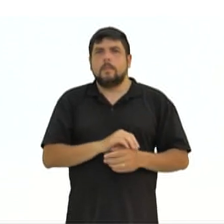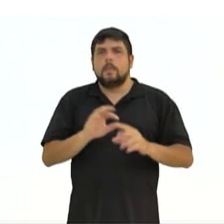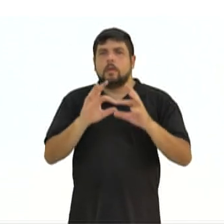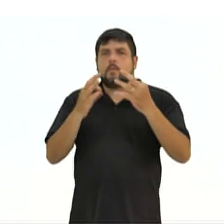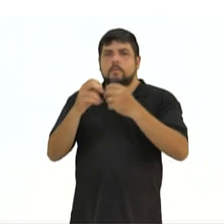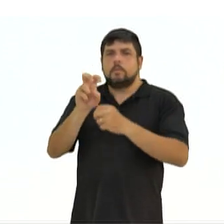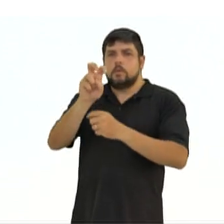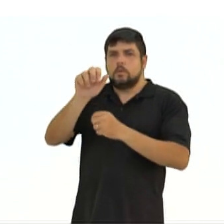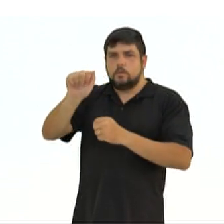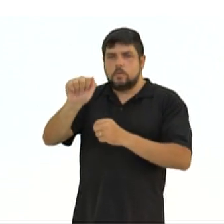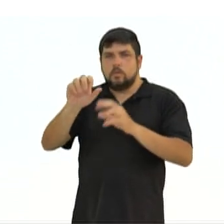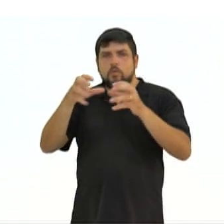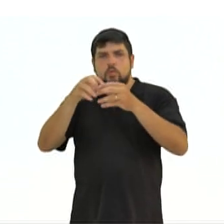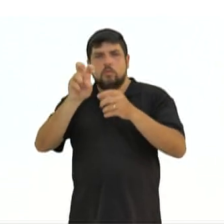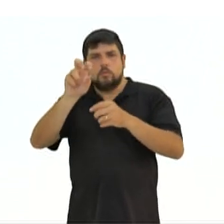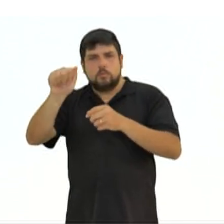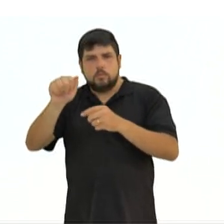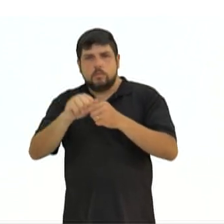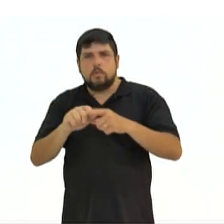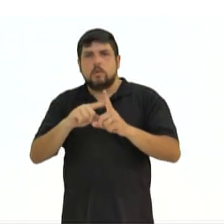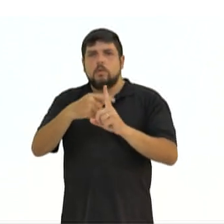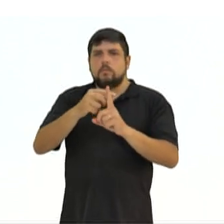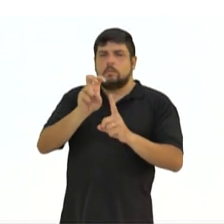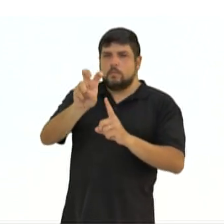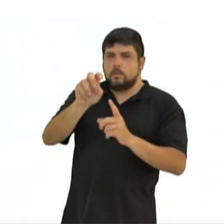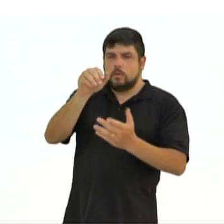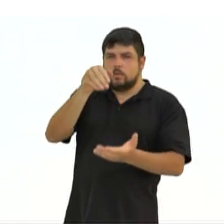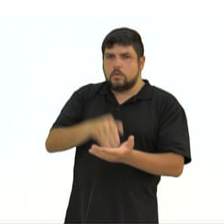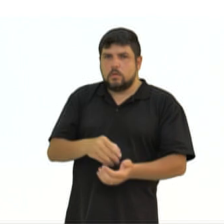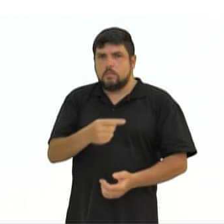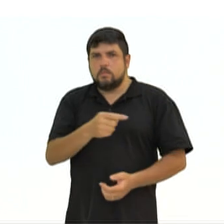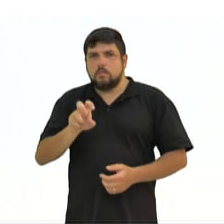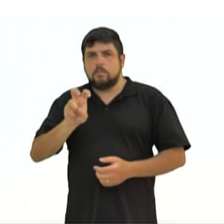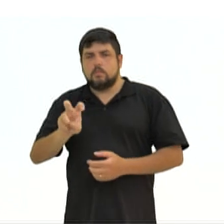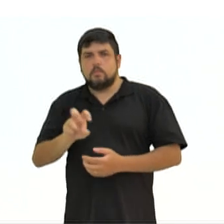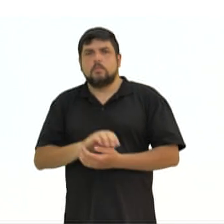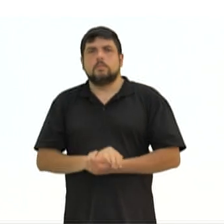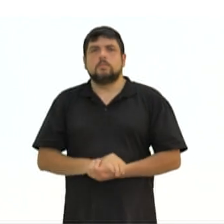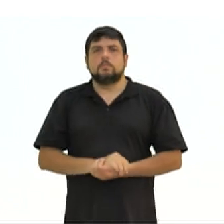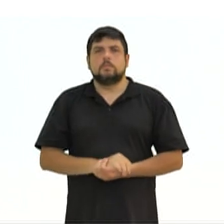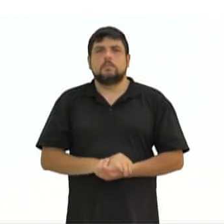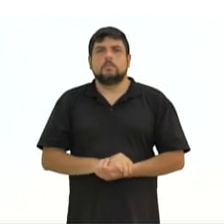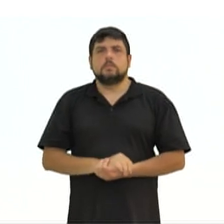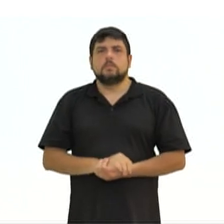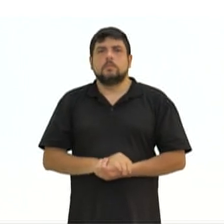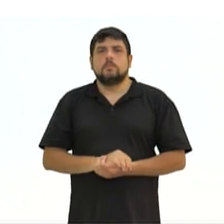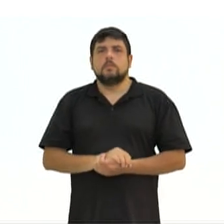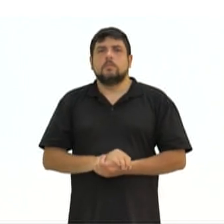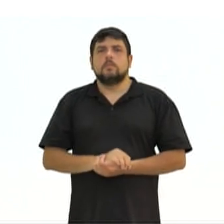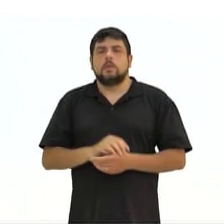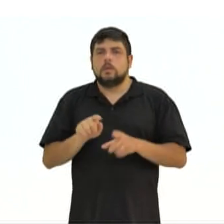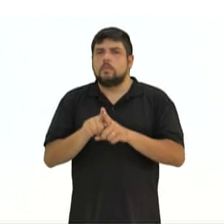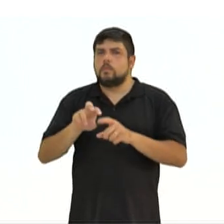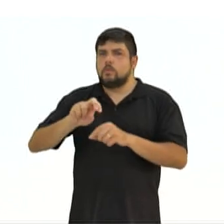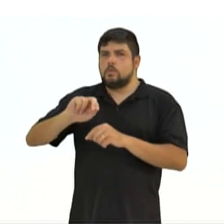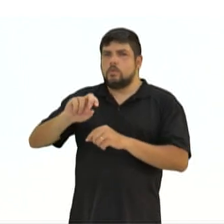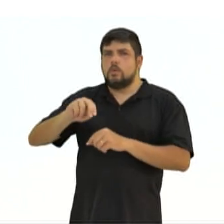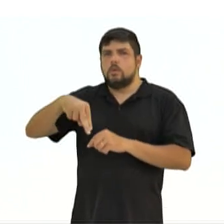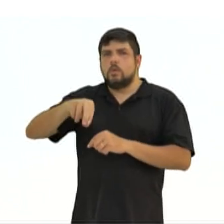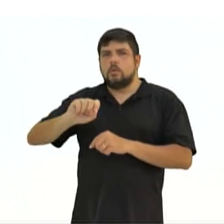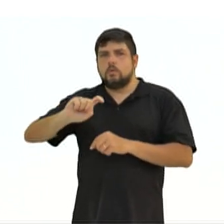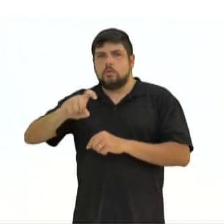grupo 5A, vai de mais 5 até menos 5. Calcogênios e halogênios também têm NOx variáveis, e aí ele